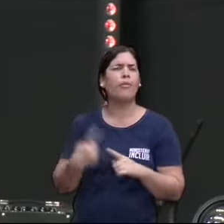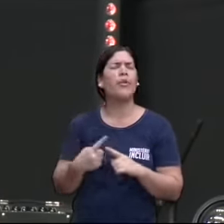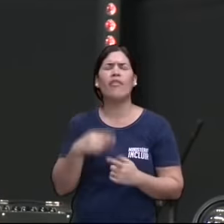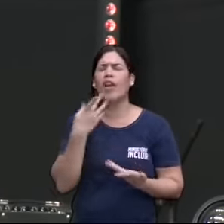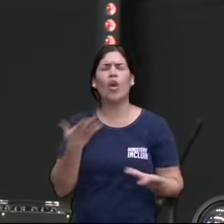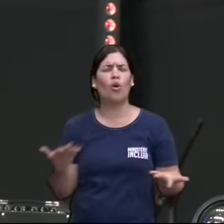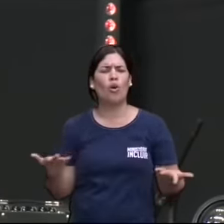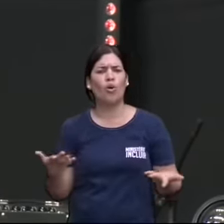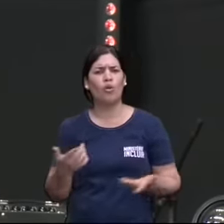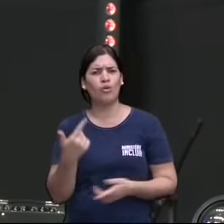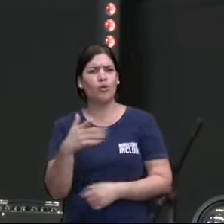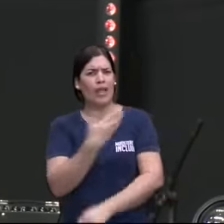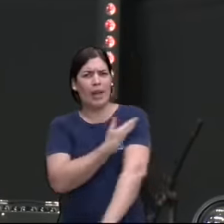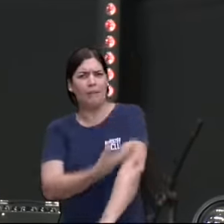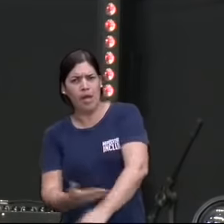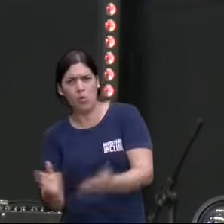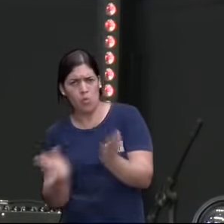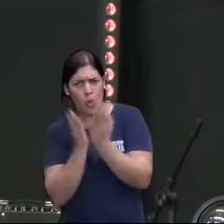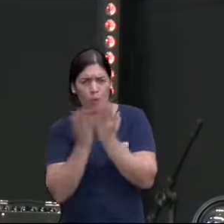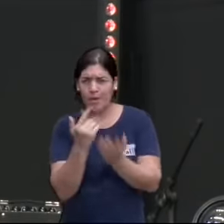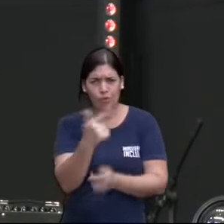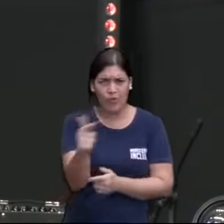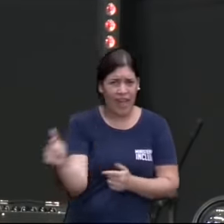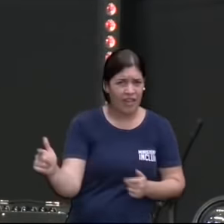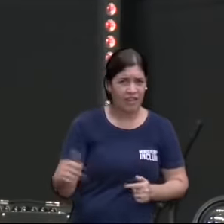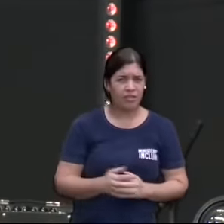Não tem branco pobre, não?